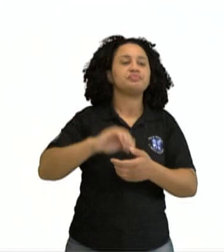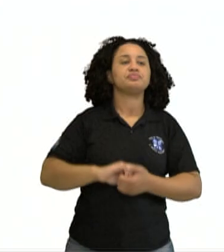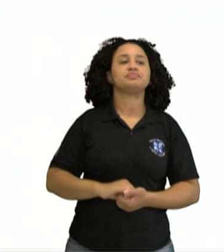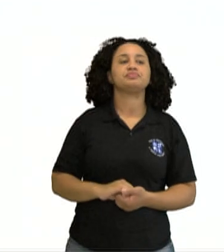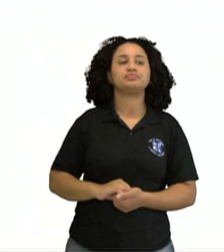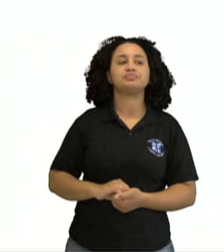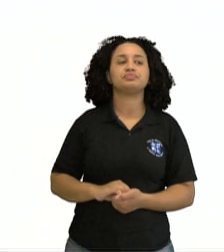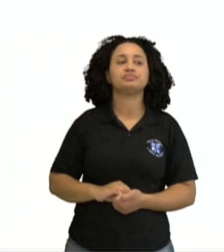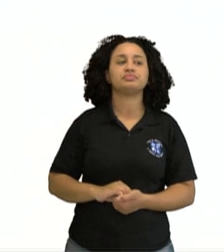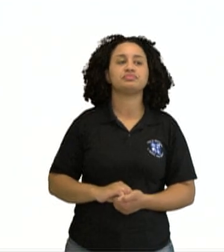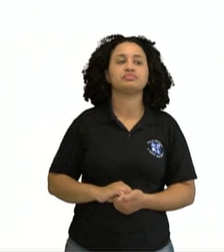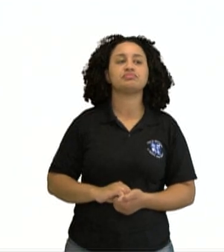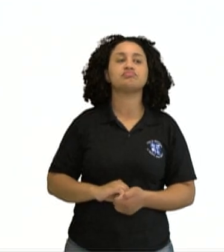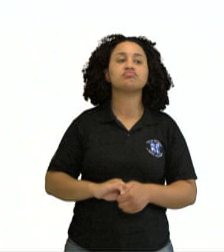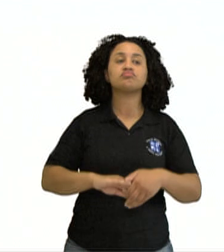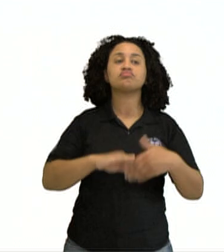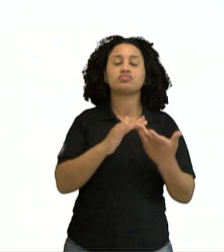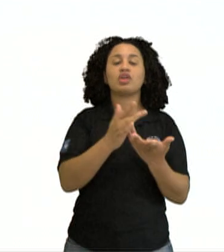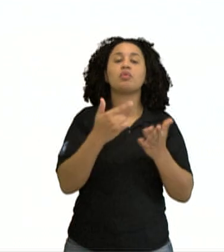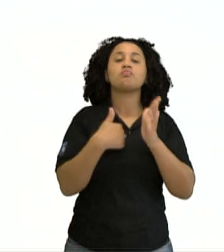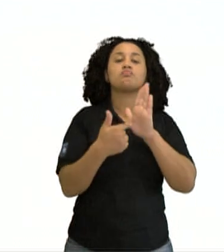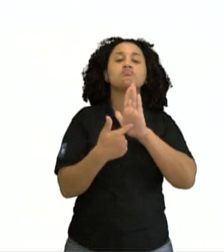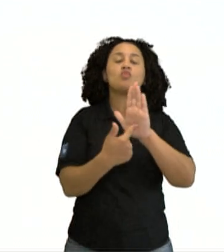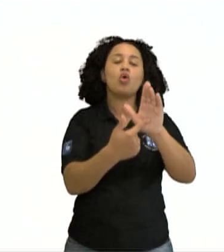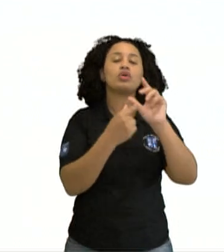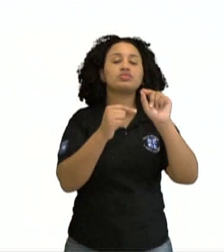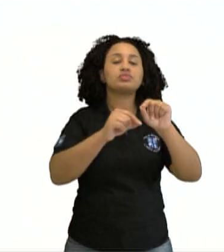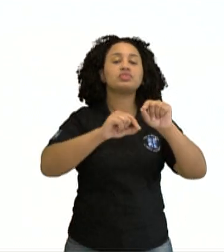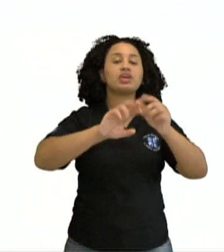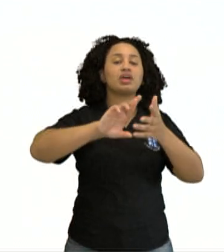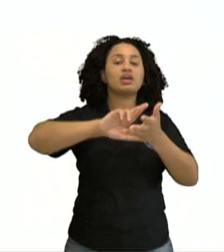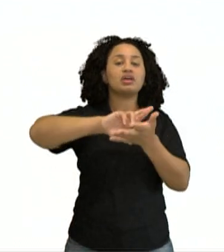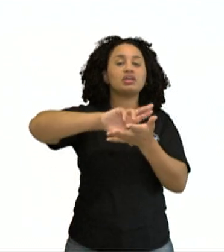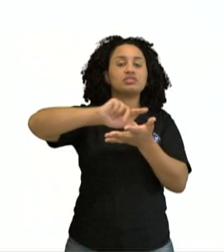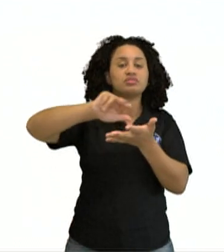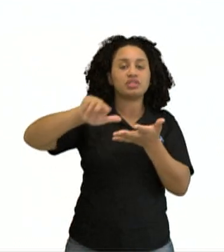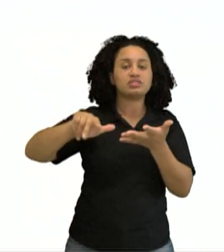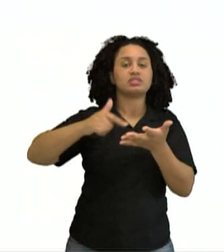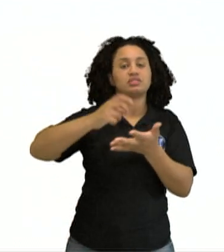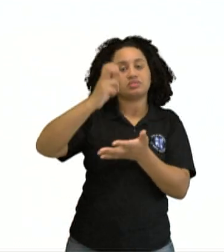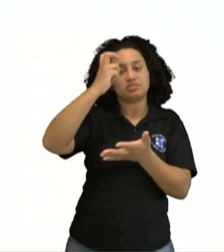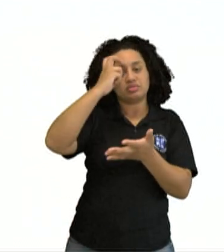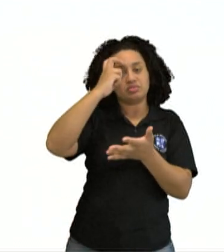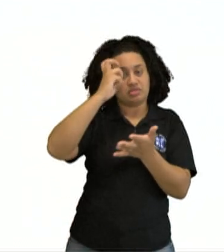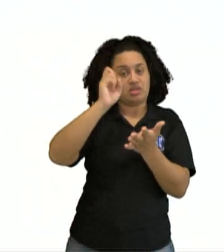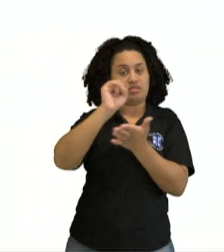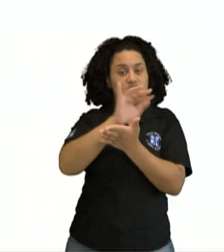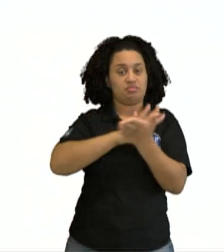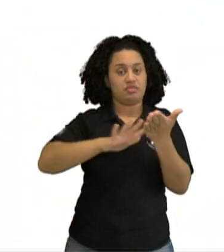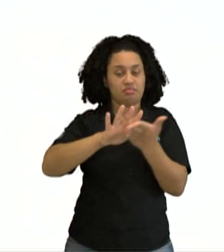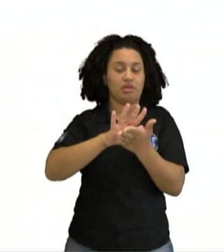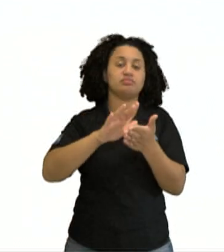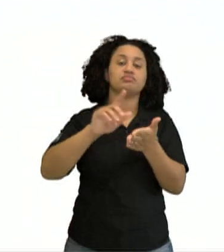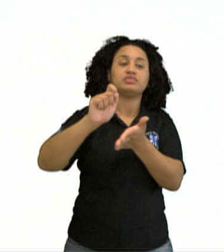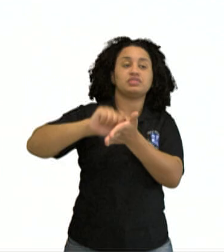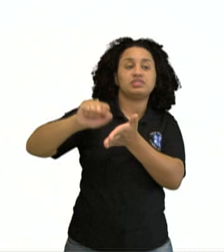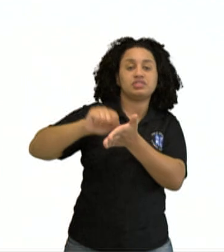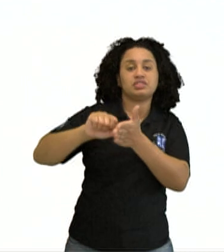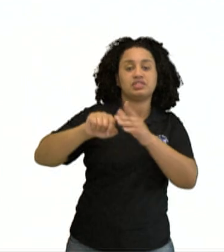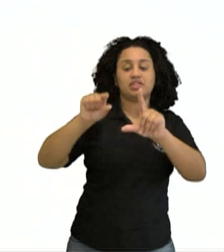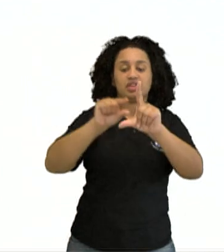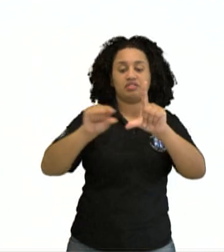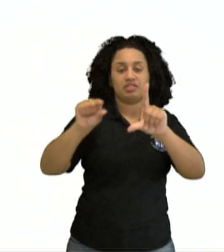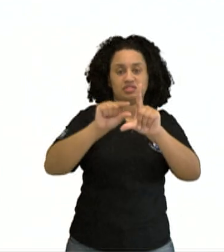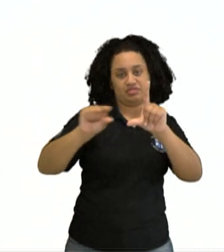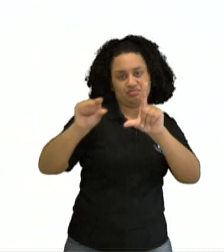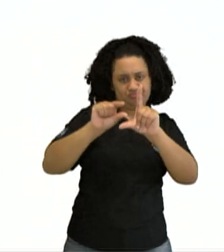lá? Represente a diversidade cultural em uma imagem e escreva uma legenda